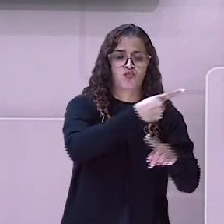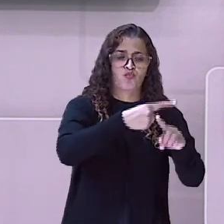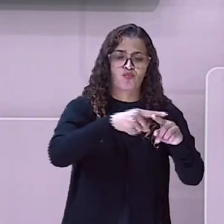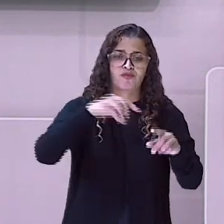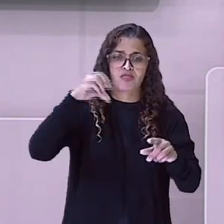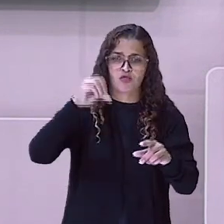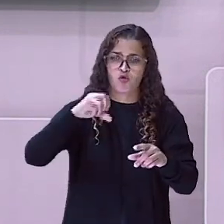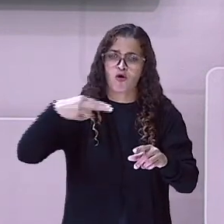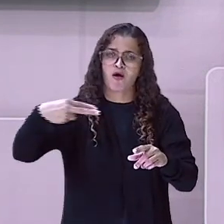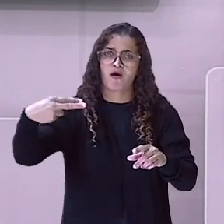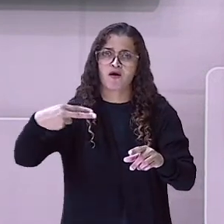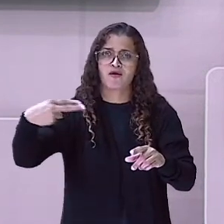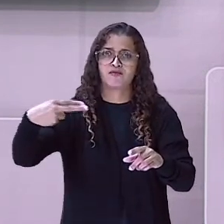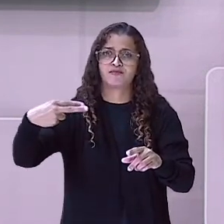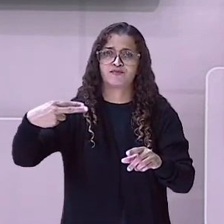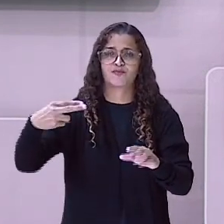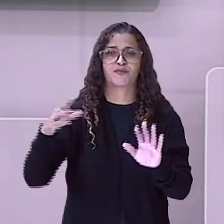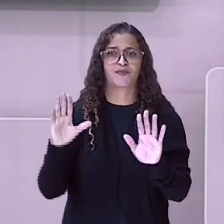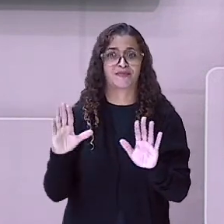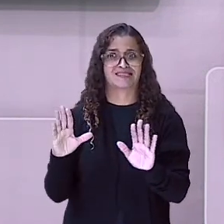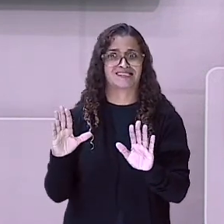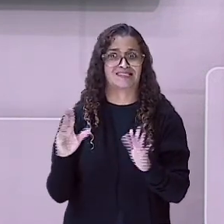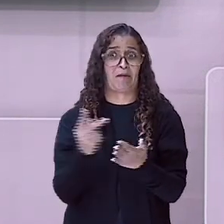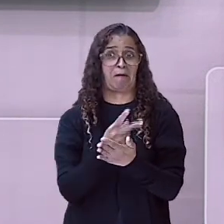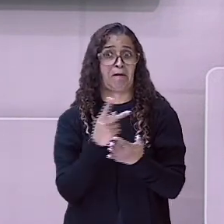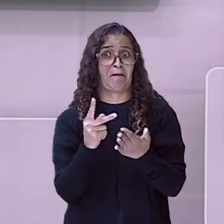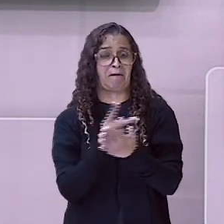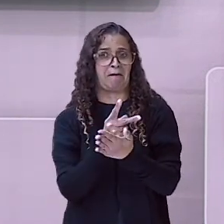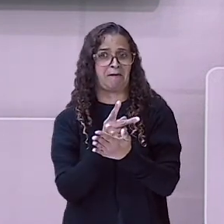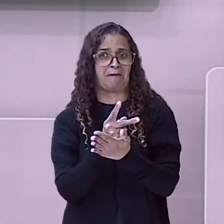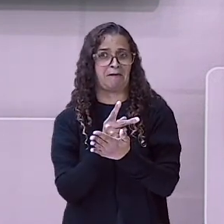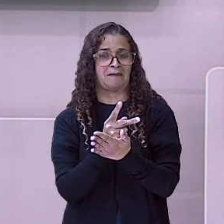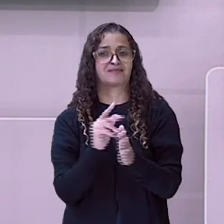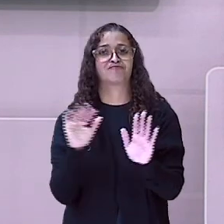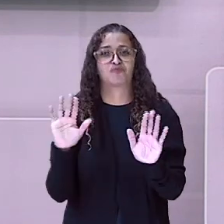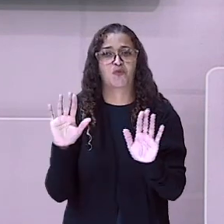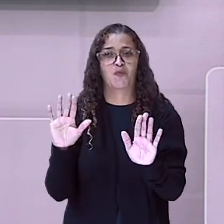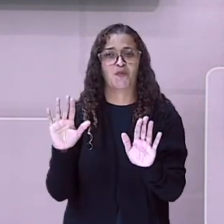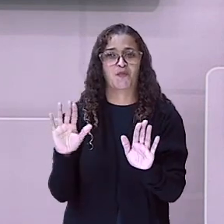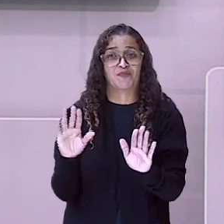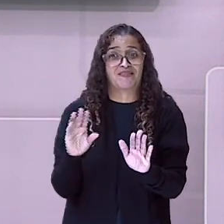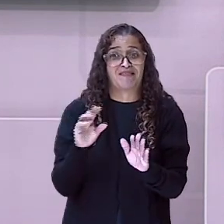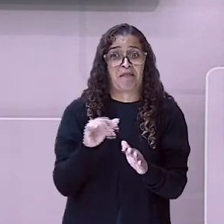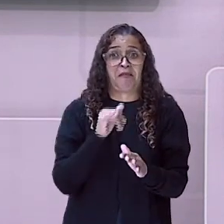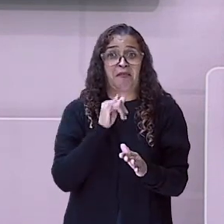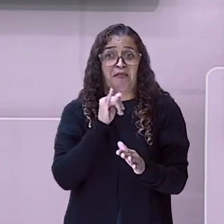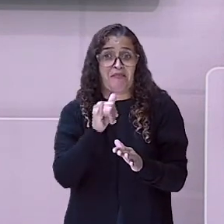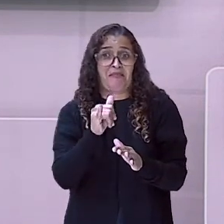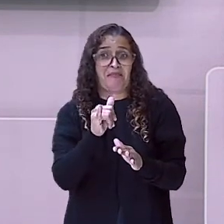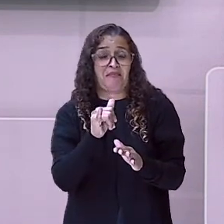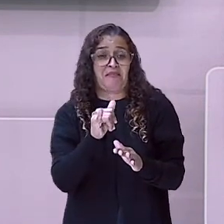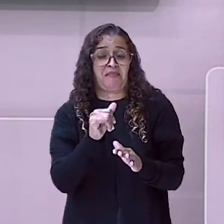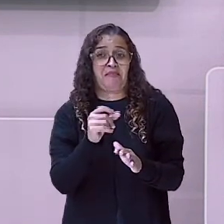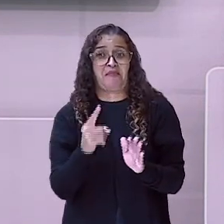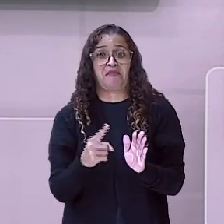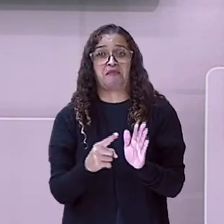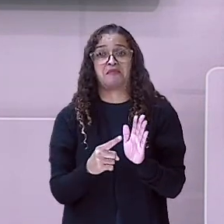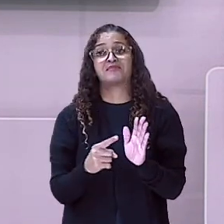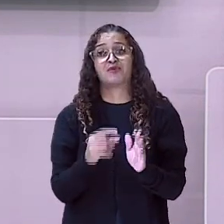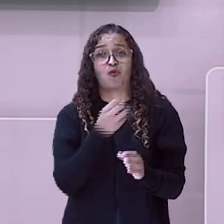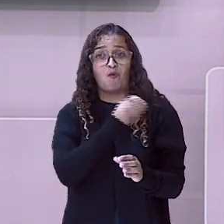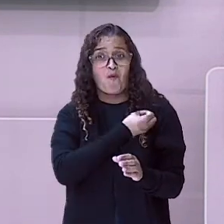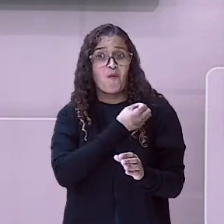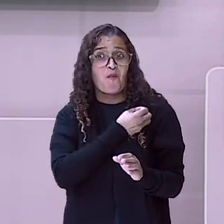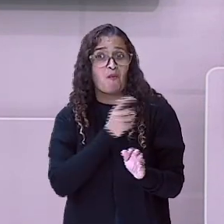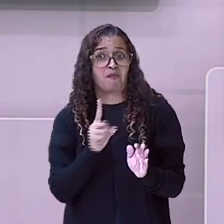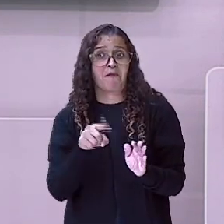9. Aqui eu errei, peraí, gente. 16. Falei uma coisa e escrevi outra. Isso acontece,